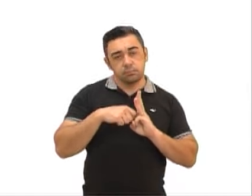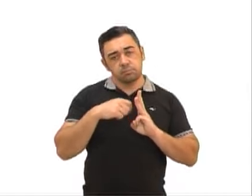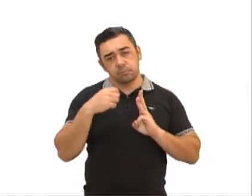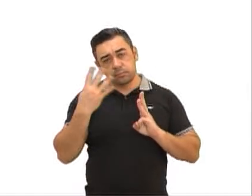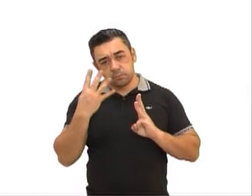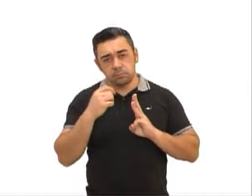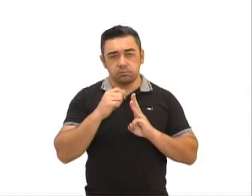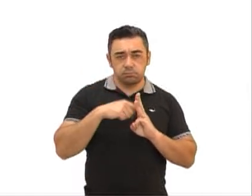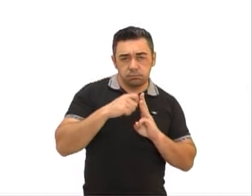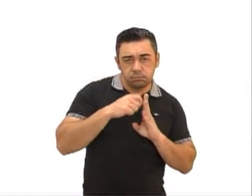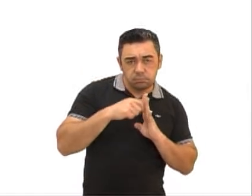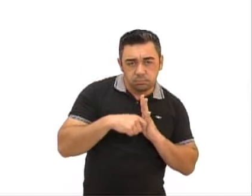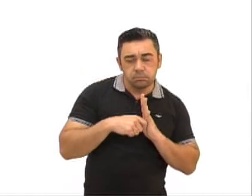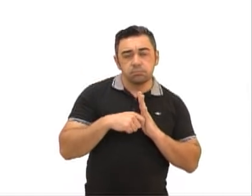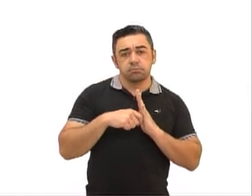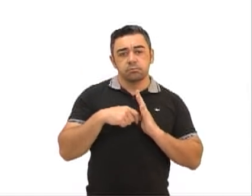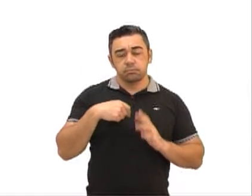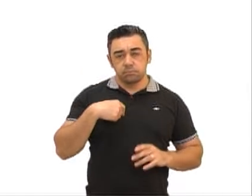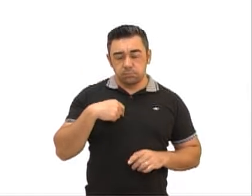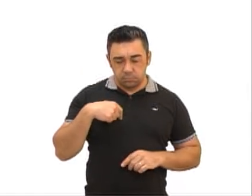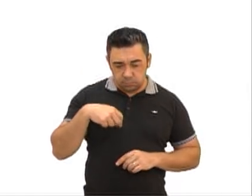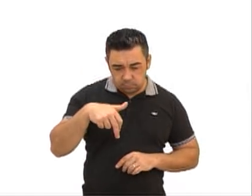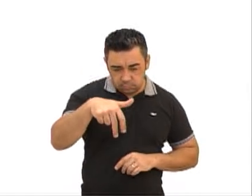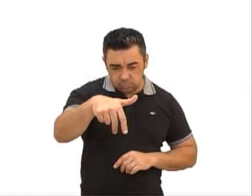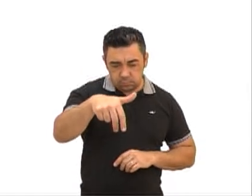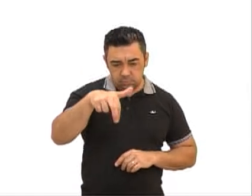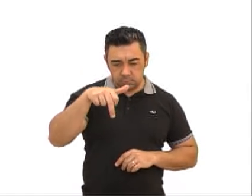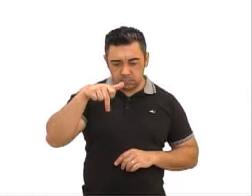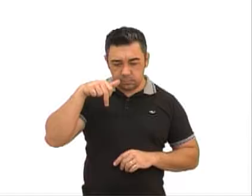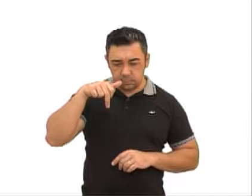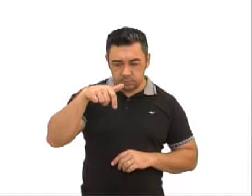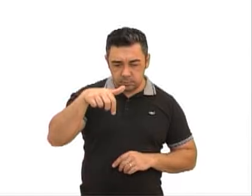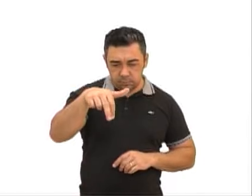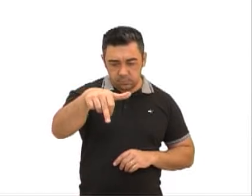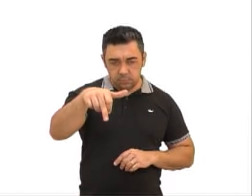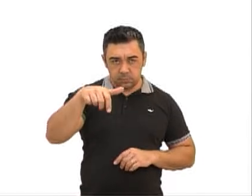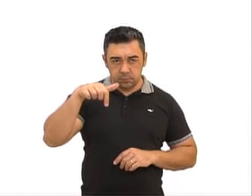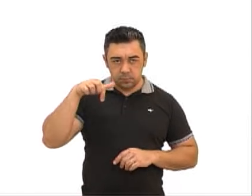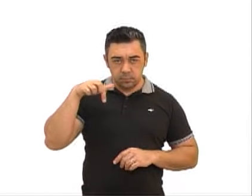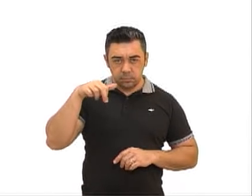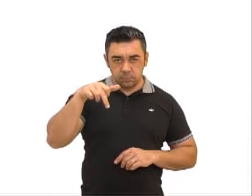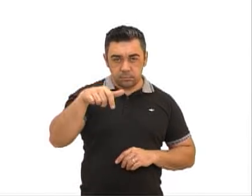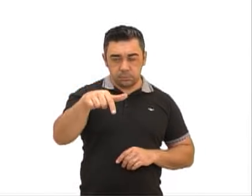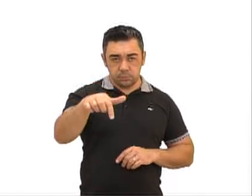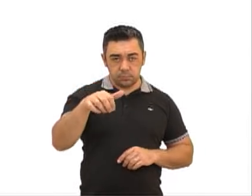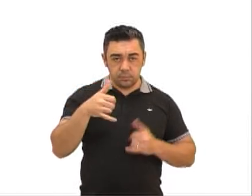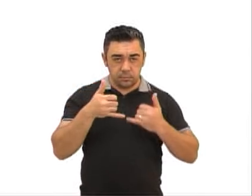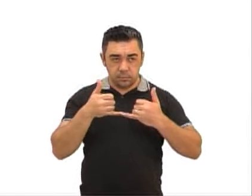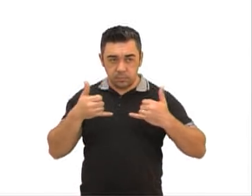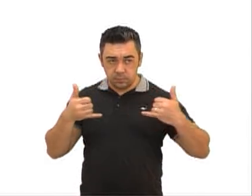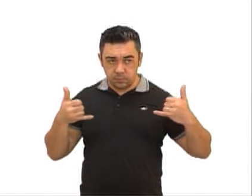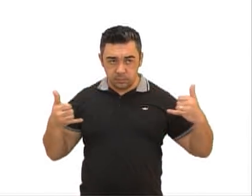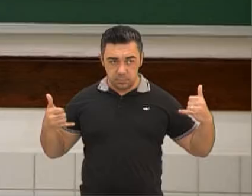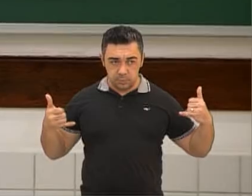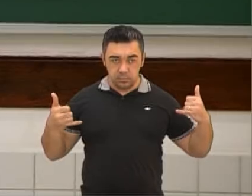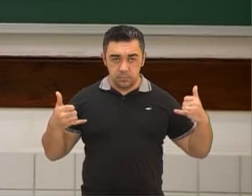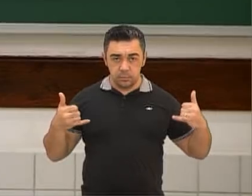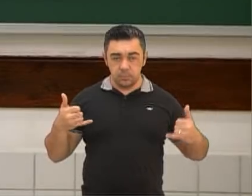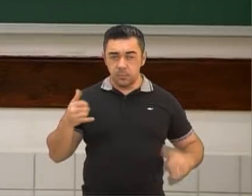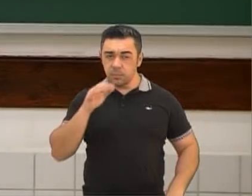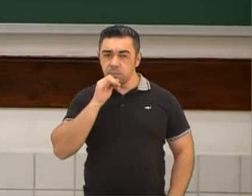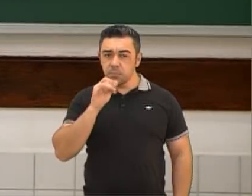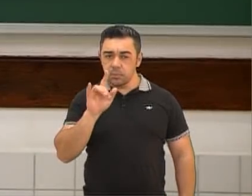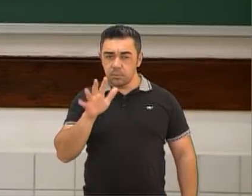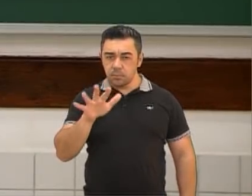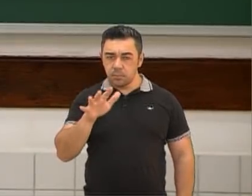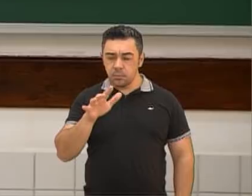para frente e para trás, de costas, né? Sobre o arame de 1 polegada de espessura. 1 polegada é